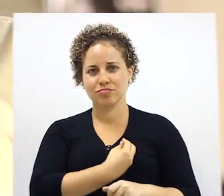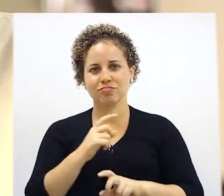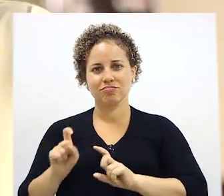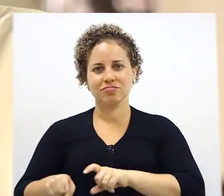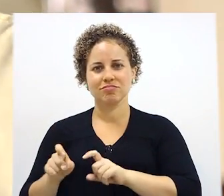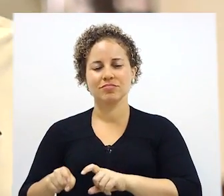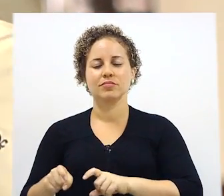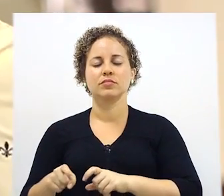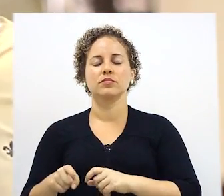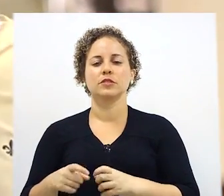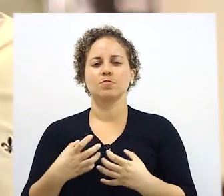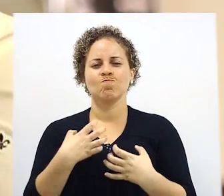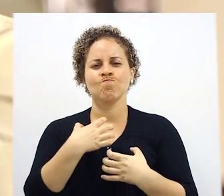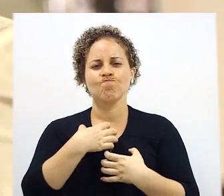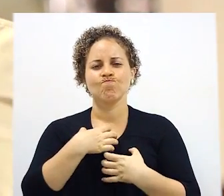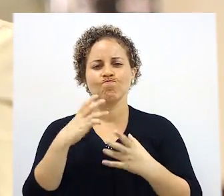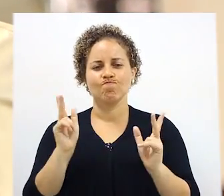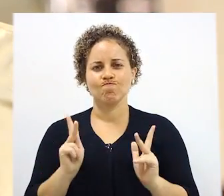protegido, ou seja,